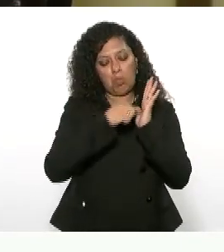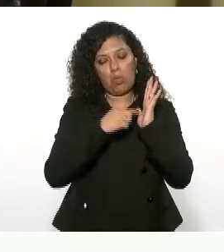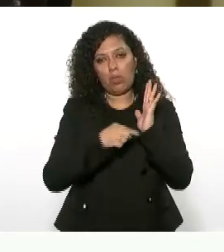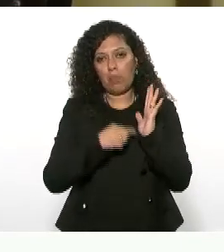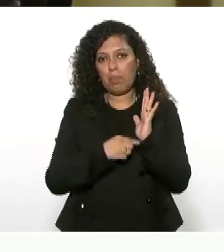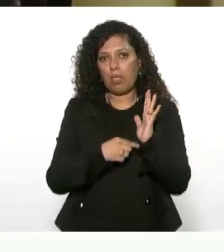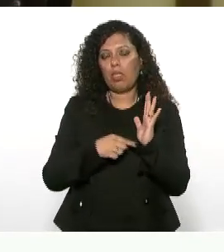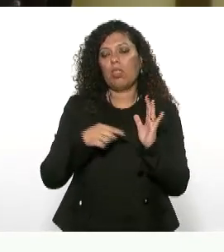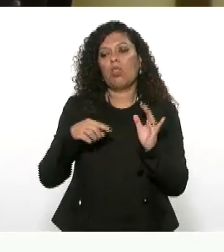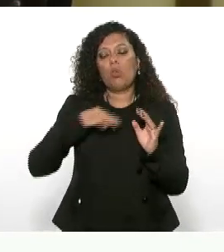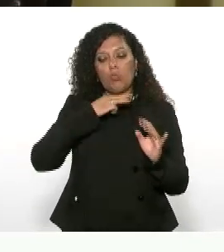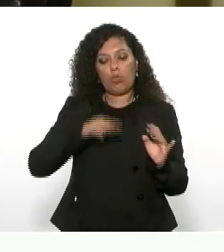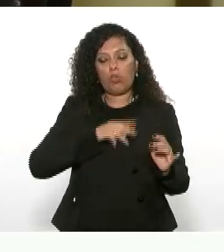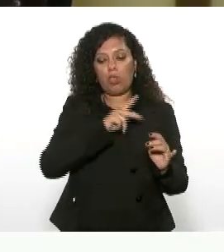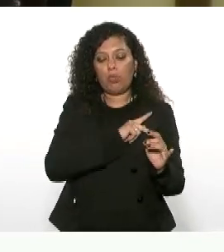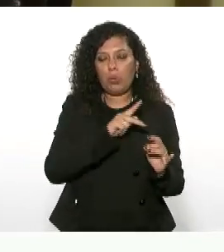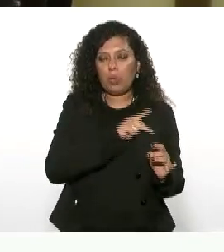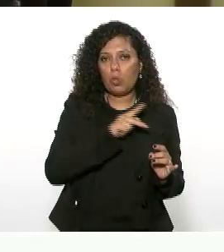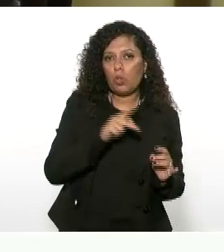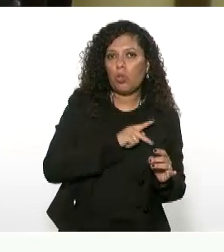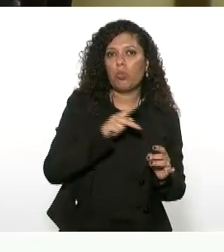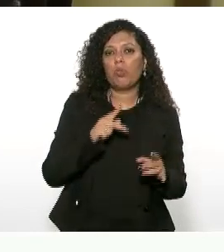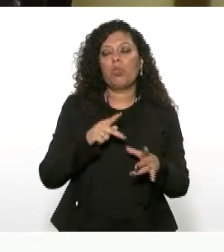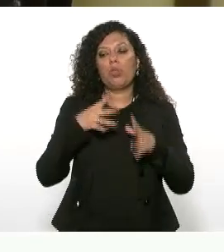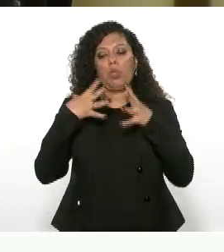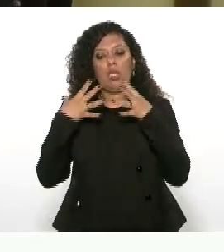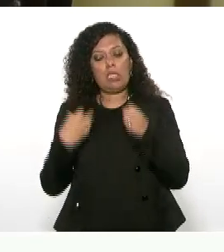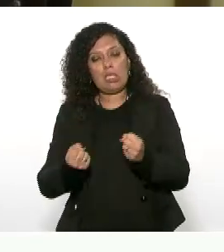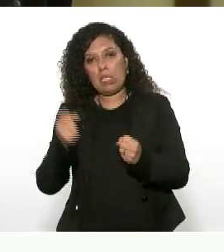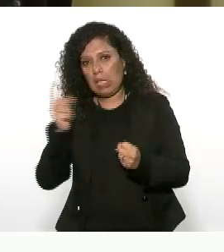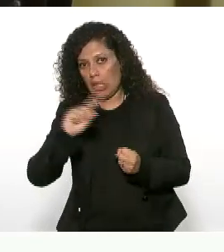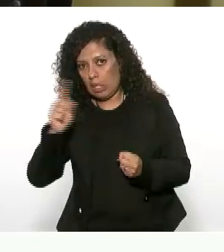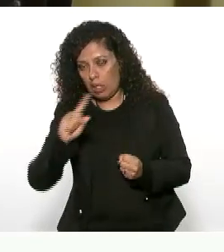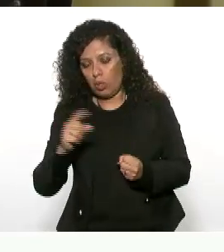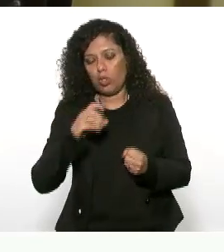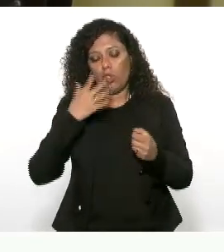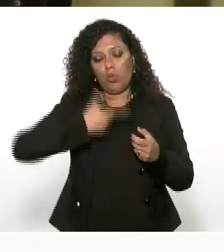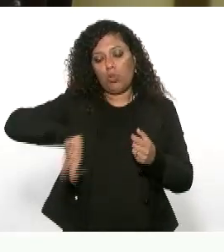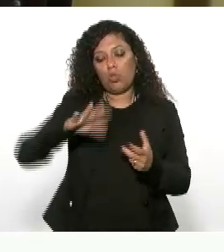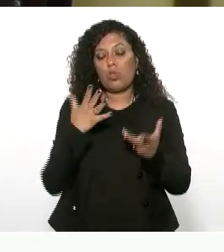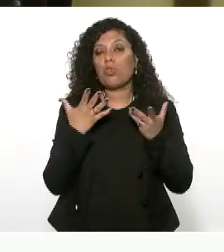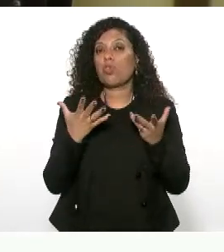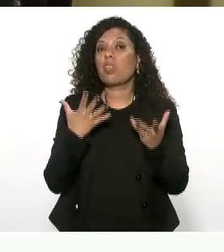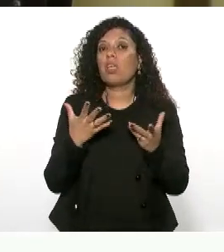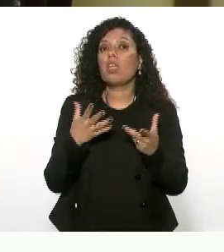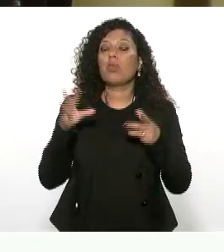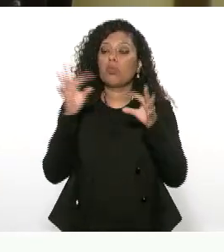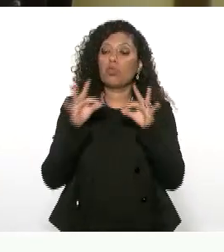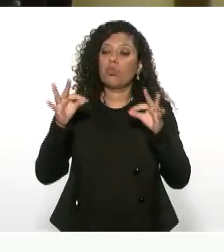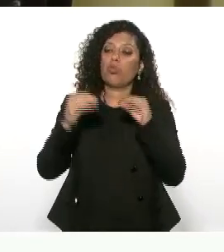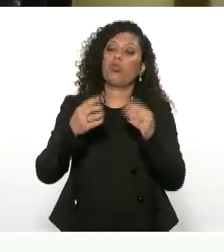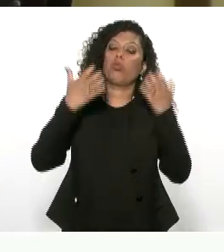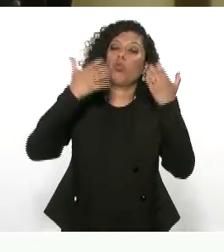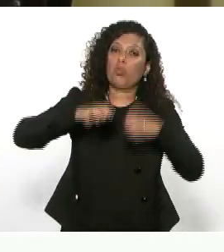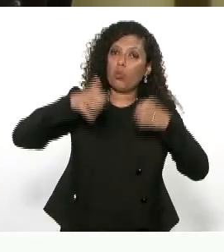o Ministério Público não defende contratação temporária. O Ministério Público defende sempre a lotação de todos os